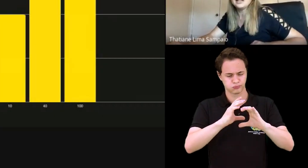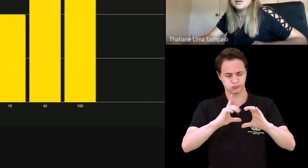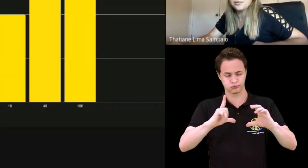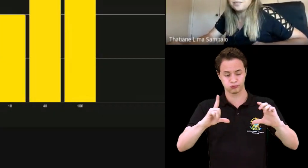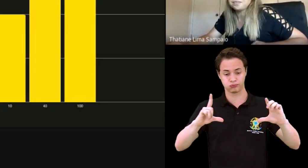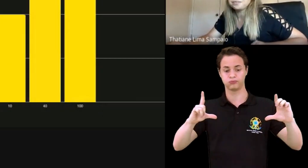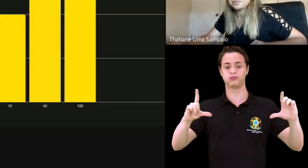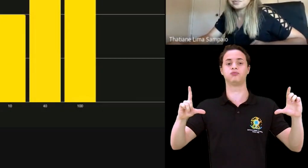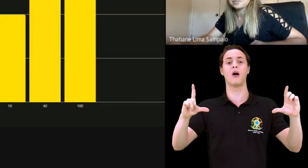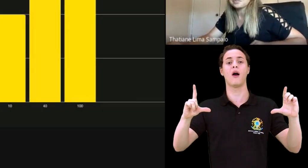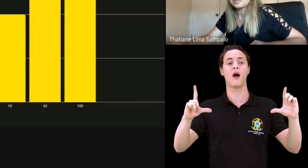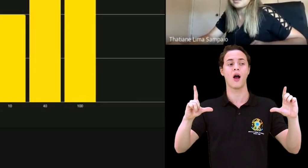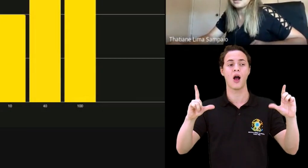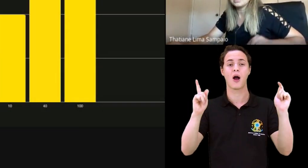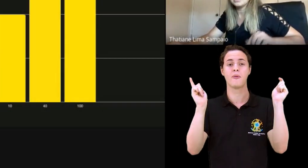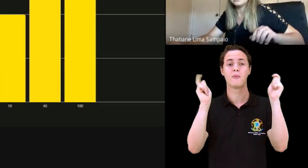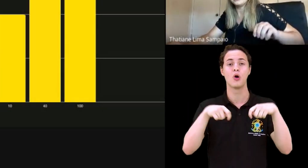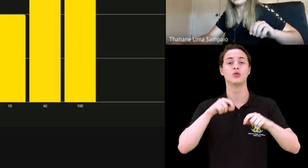ter, então,